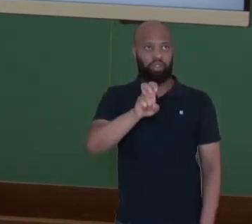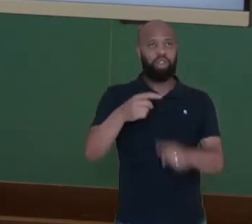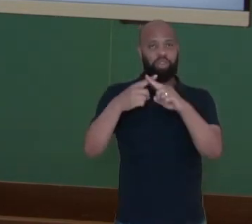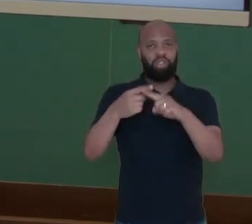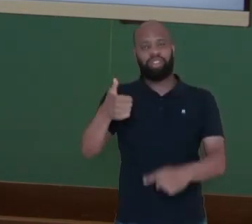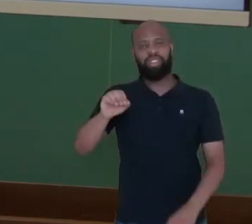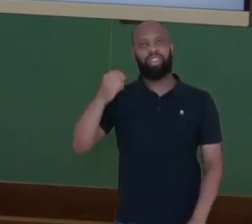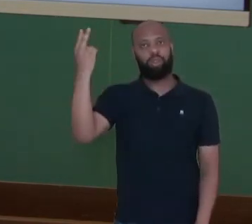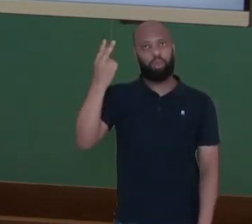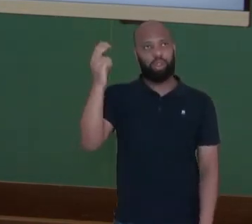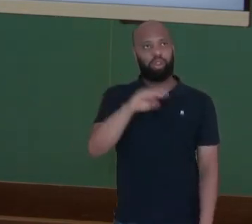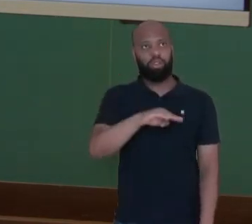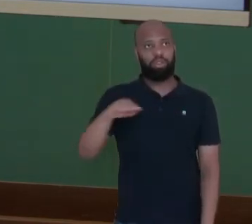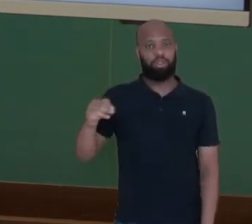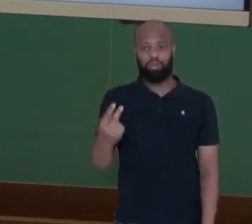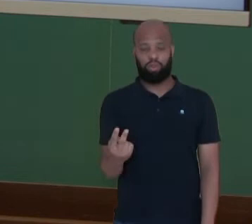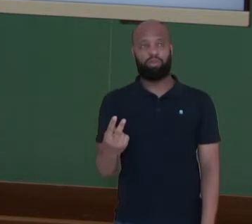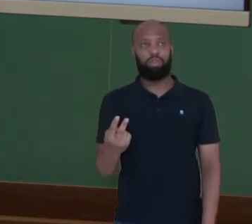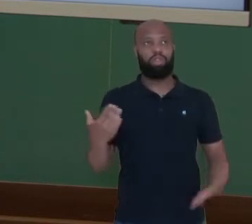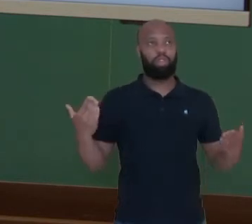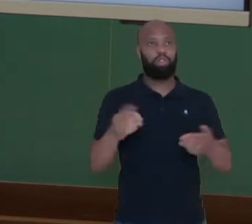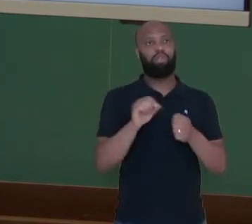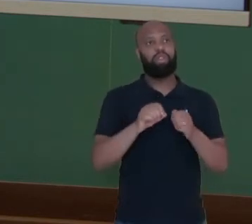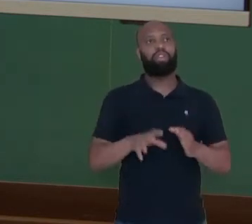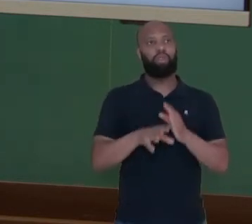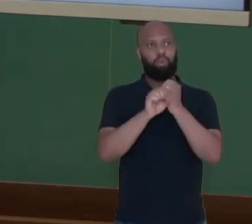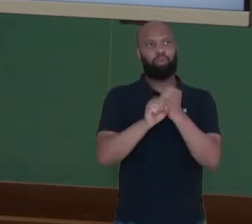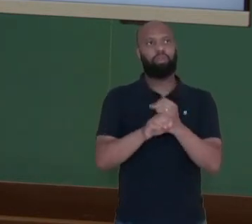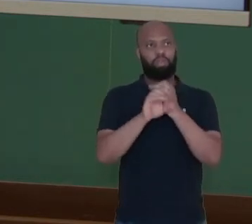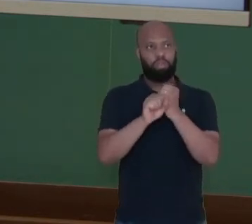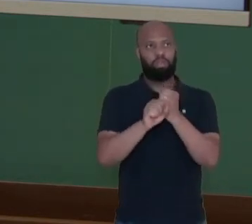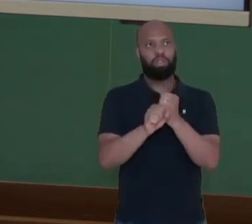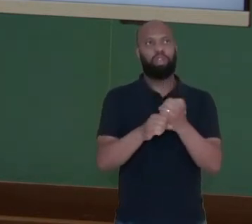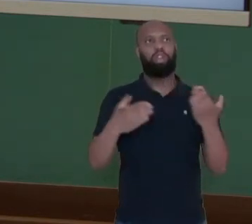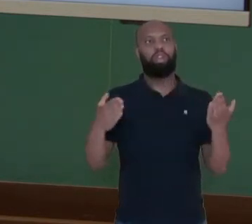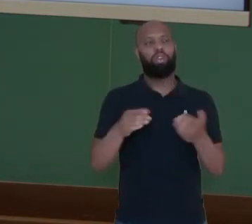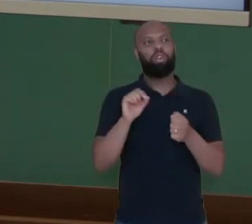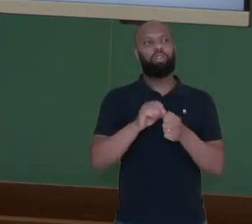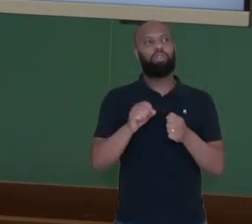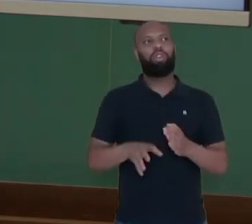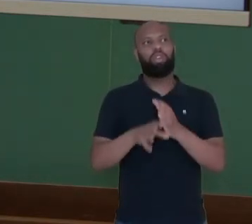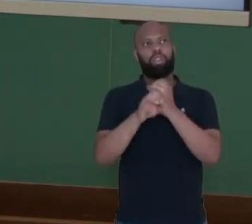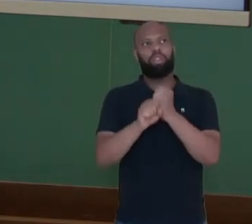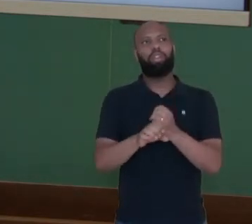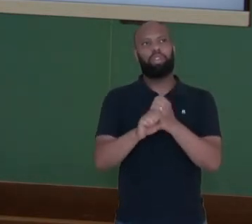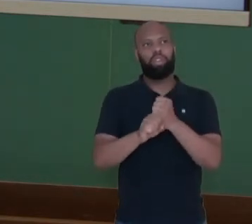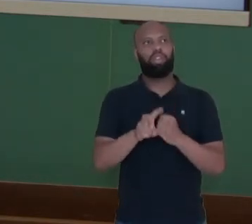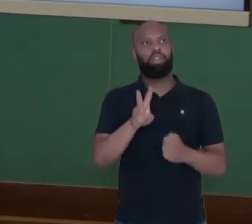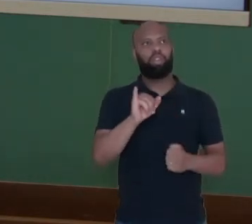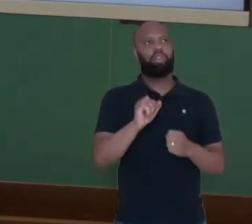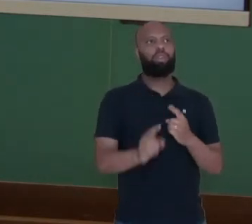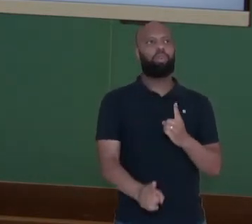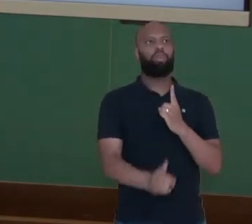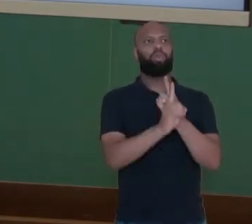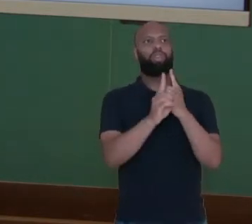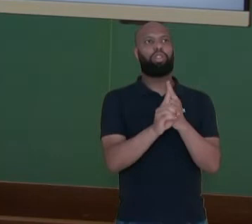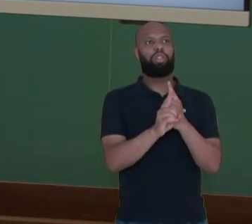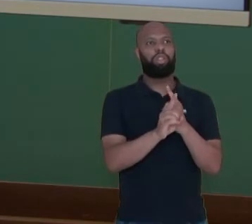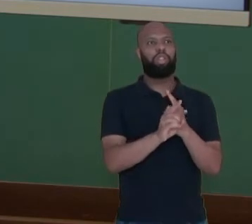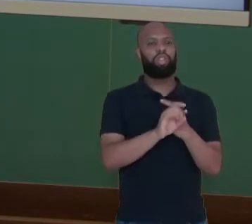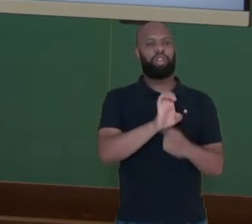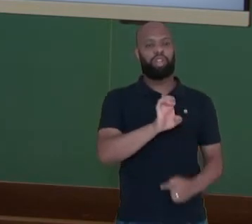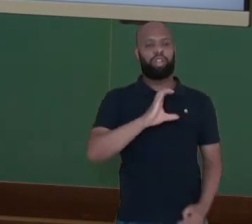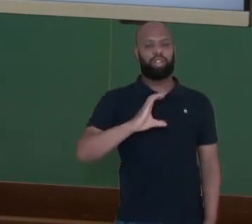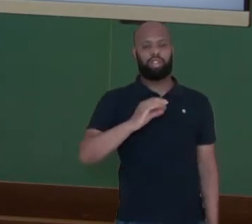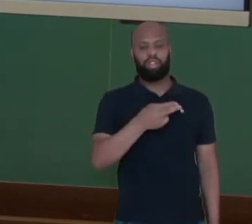0,5 vezes 10 ao quadrado sobre 2. E aí, eu vou resolver essa pinóia, né? Então, resolvendo isso aqui, eu vou achar o famoso